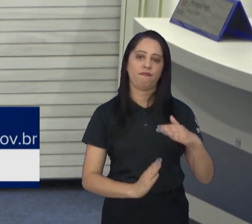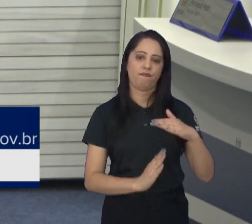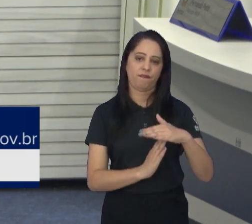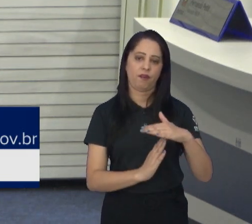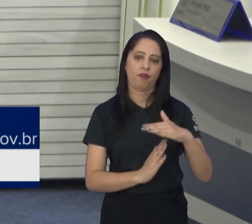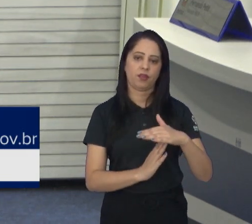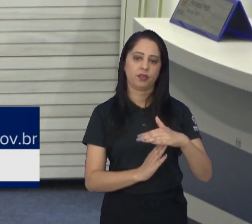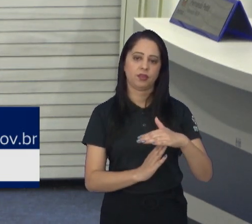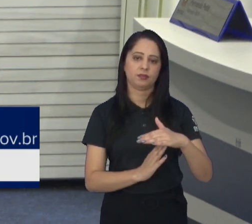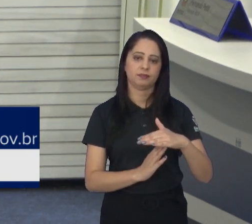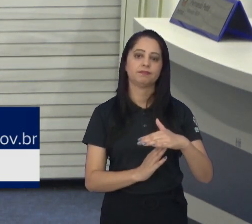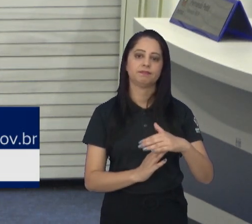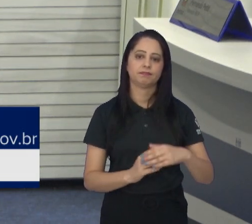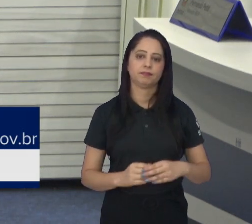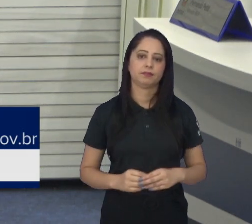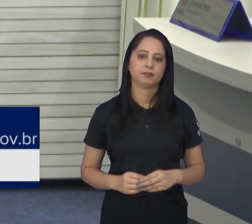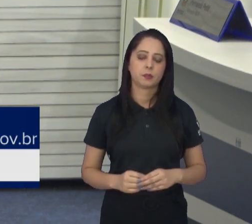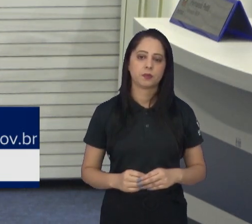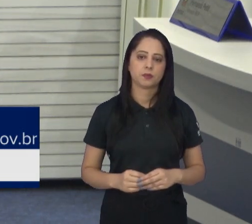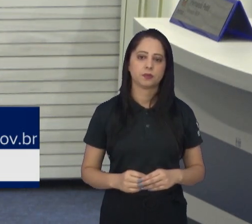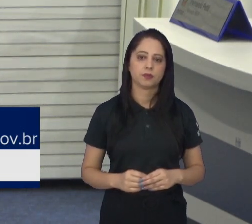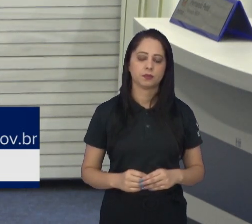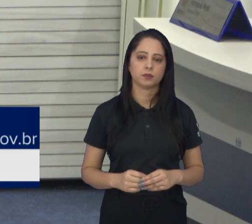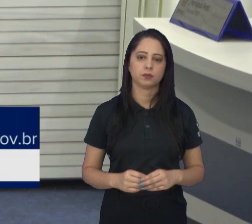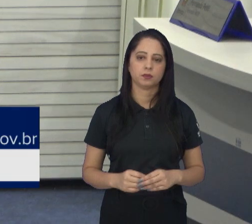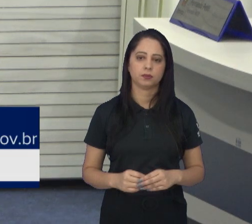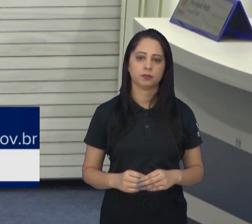na gestão passada, né?